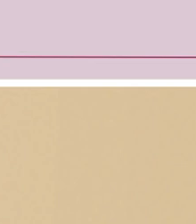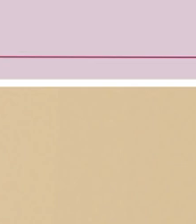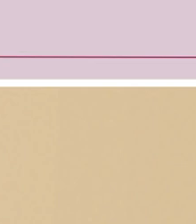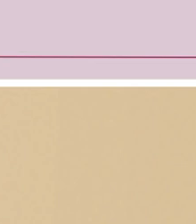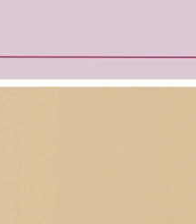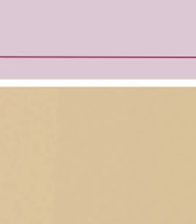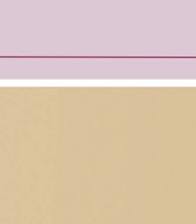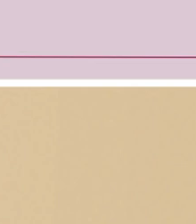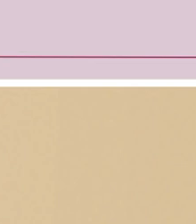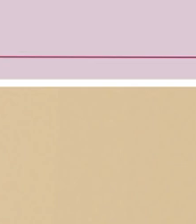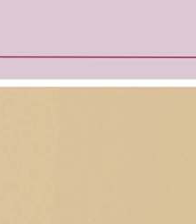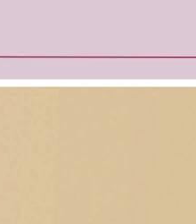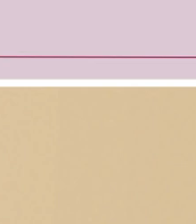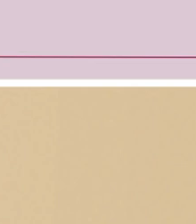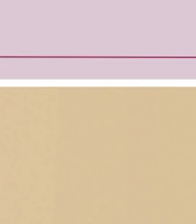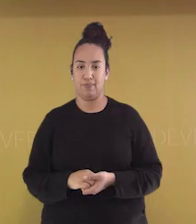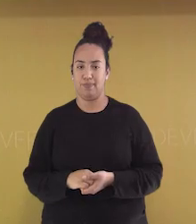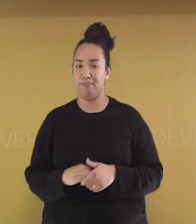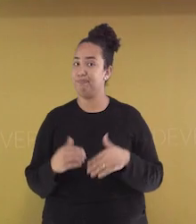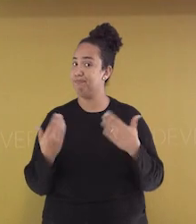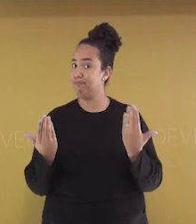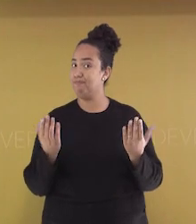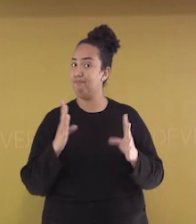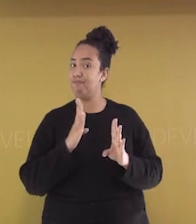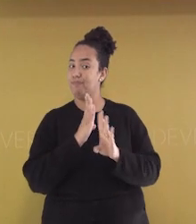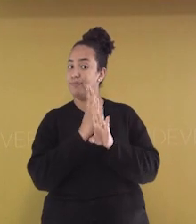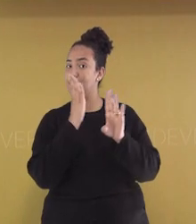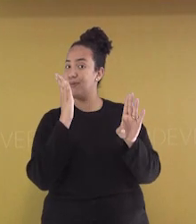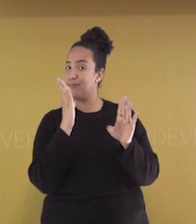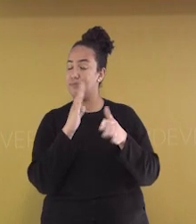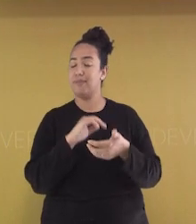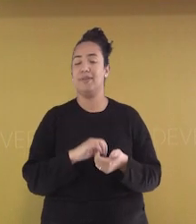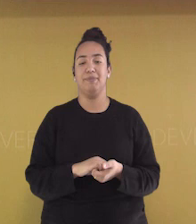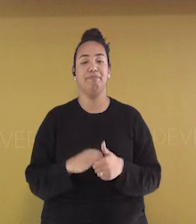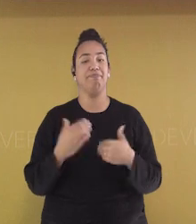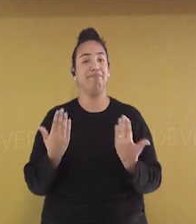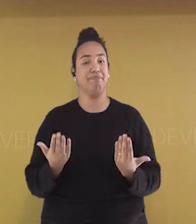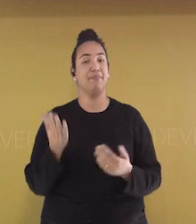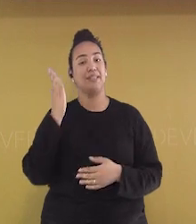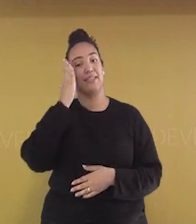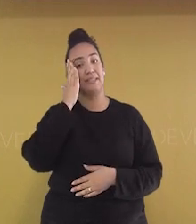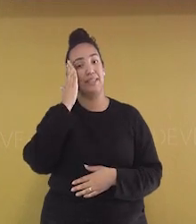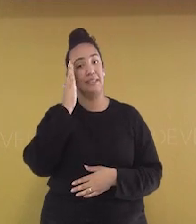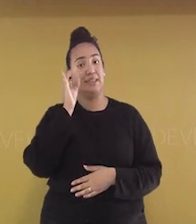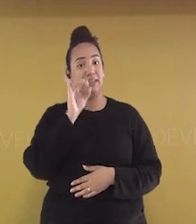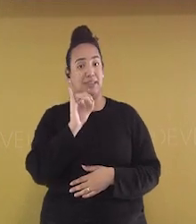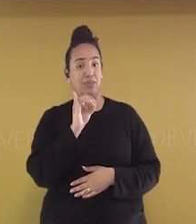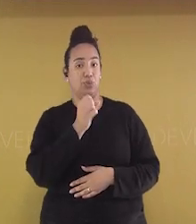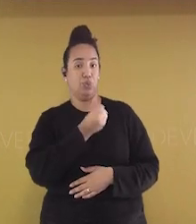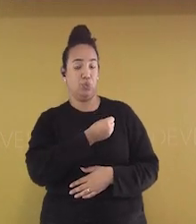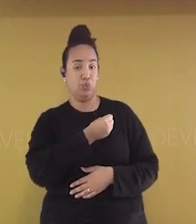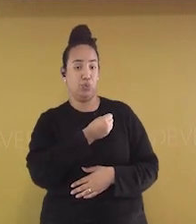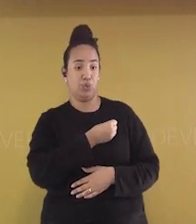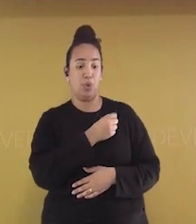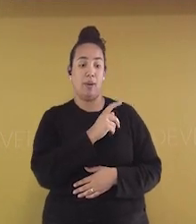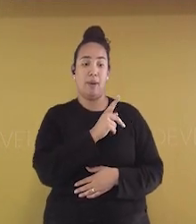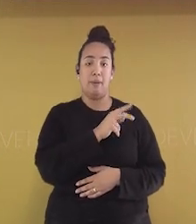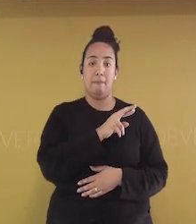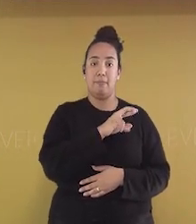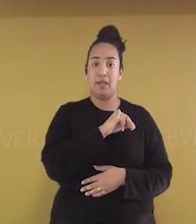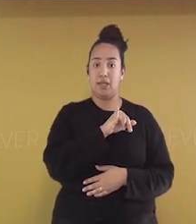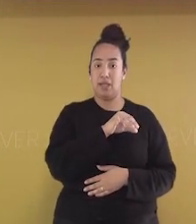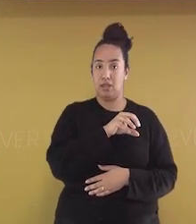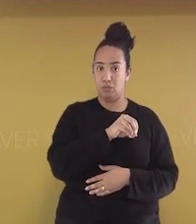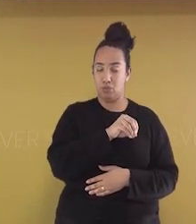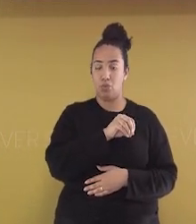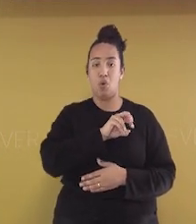E aí, conseguiram descobrir? Para descobrir se um número é primo ou